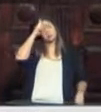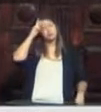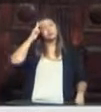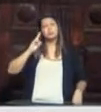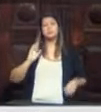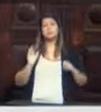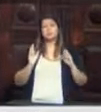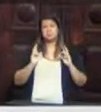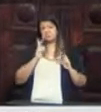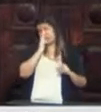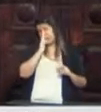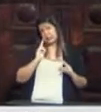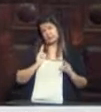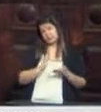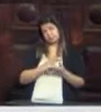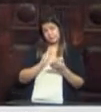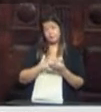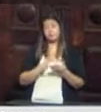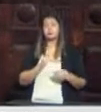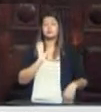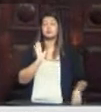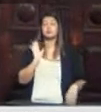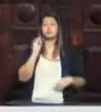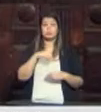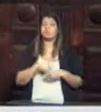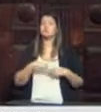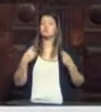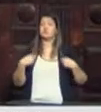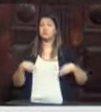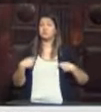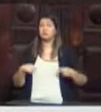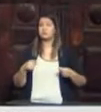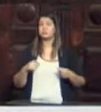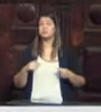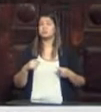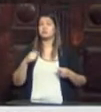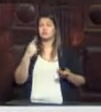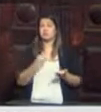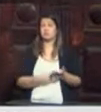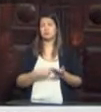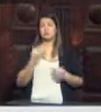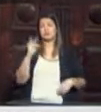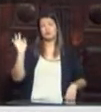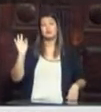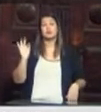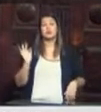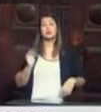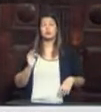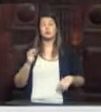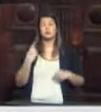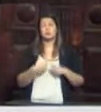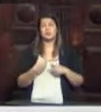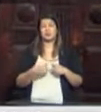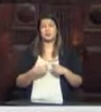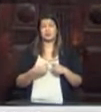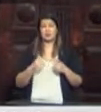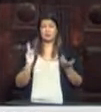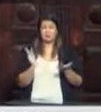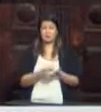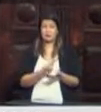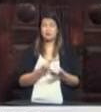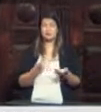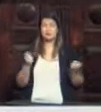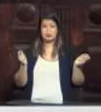nada a ver, mas há necessidade de um novo pacto federativo. Esse tipo de situação nos